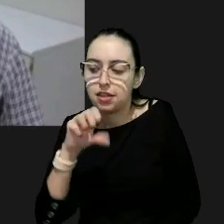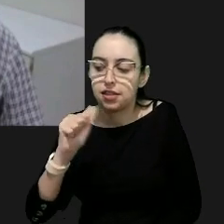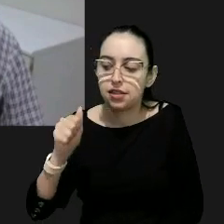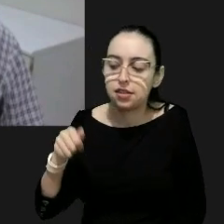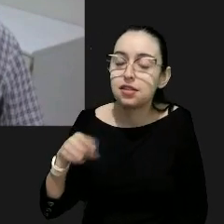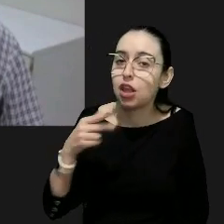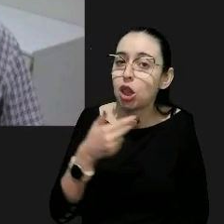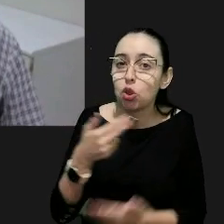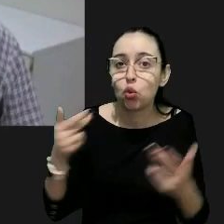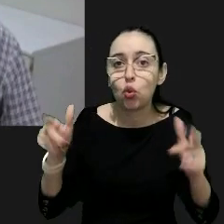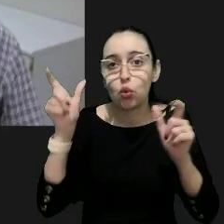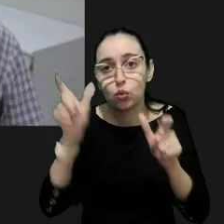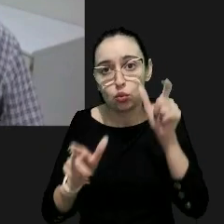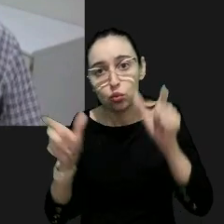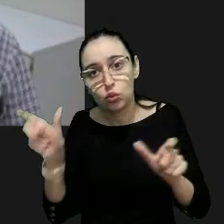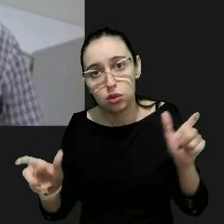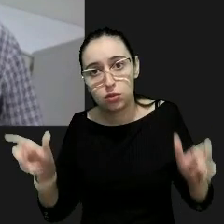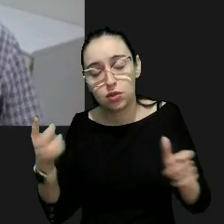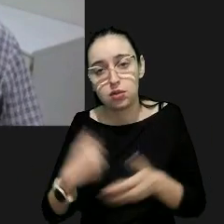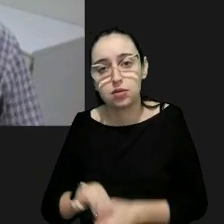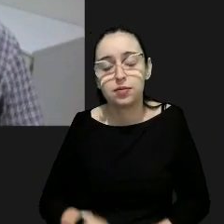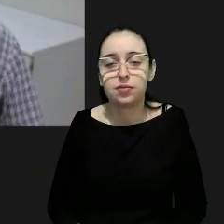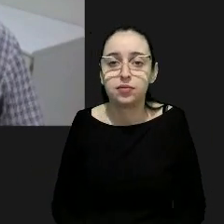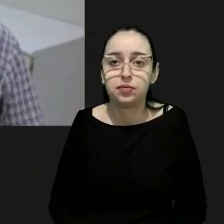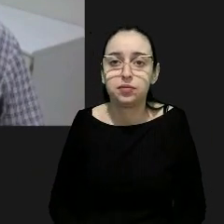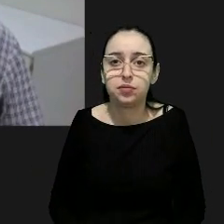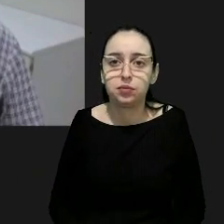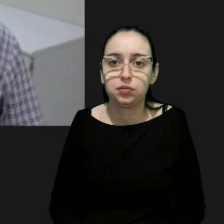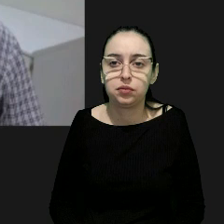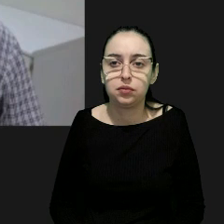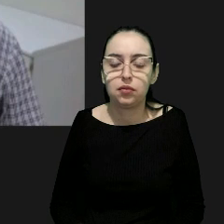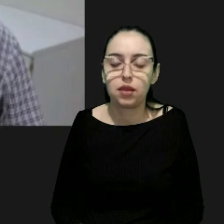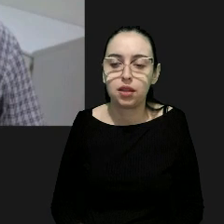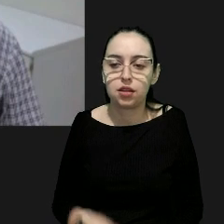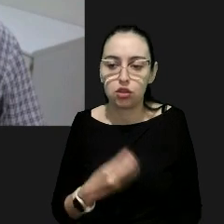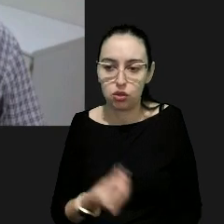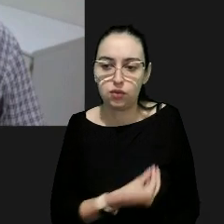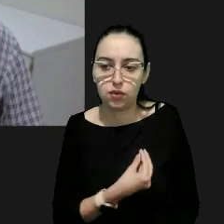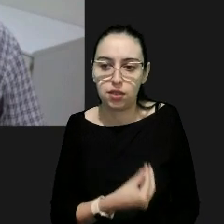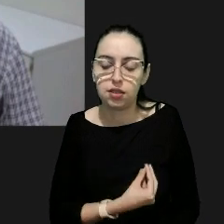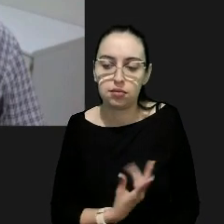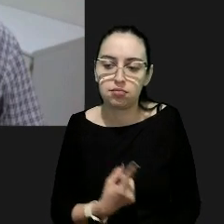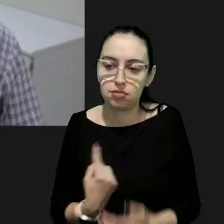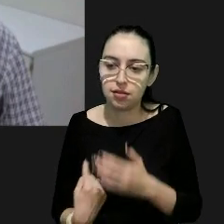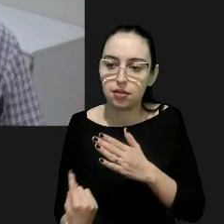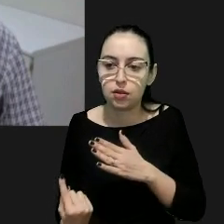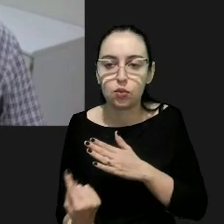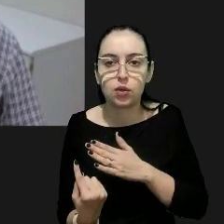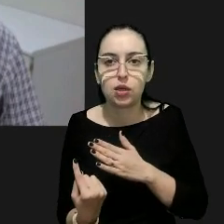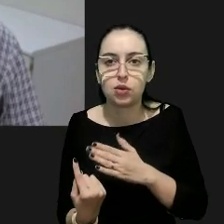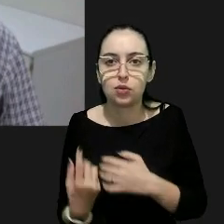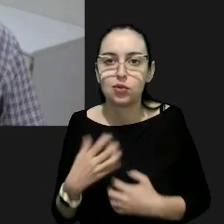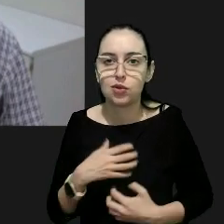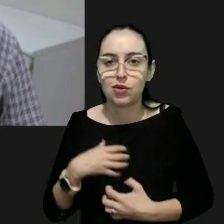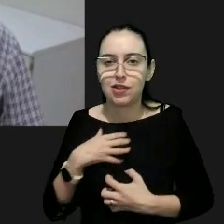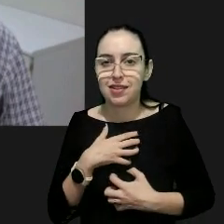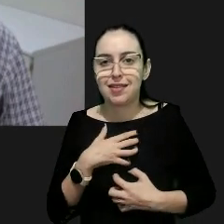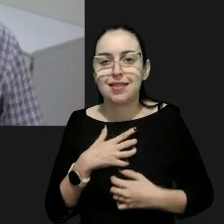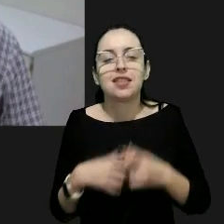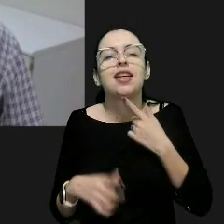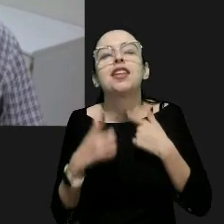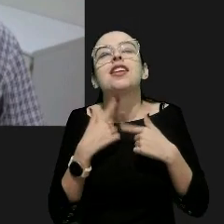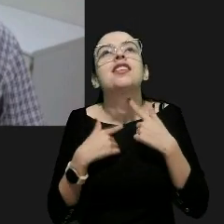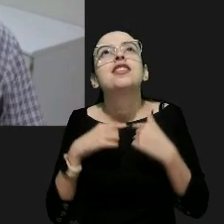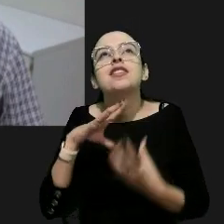nem Marisa, o Antônio Carlos, o Cláudio, o Ricardo e o seu, e todo mundo que esteve aqui presente, eu